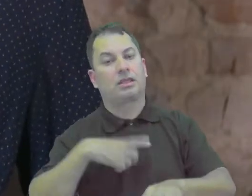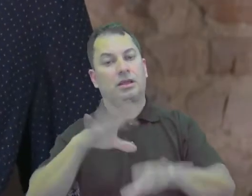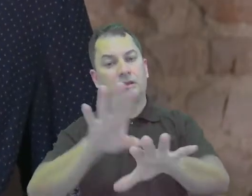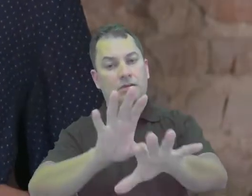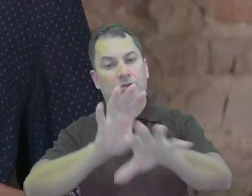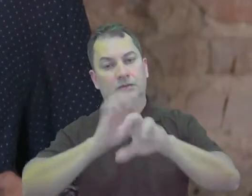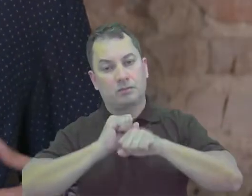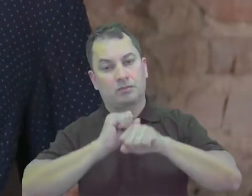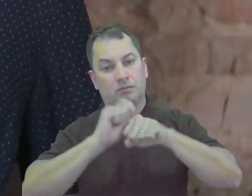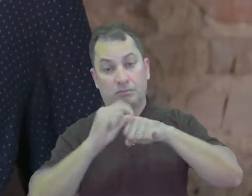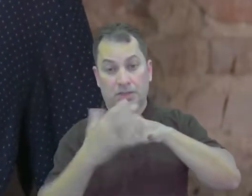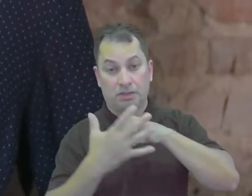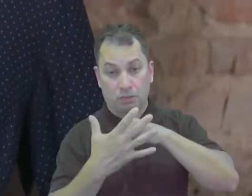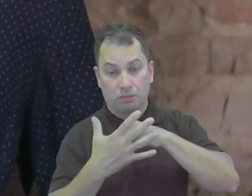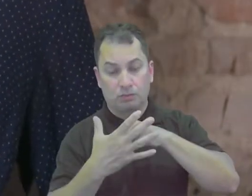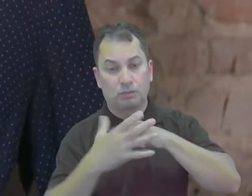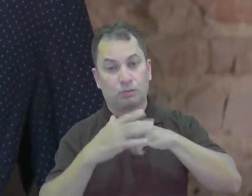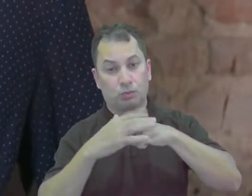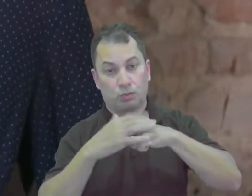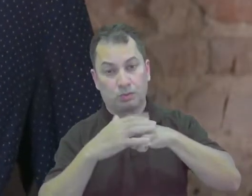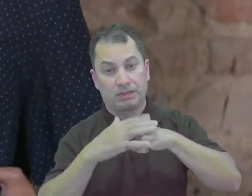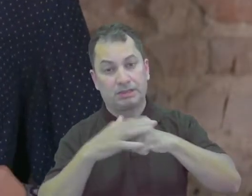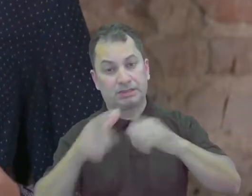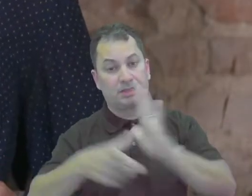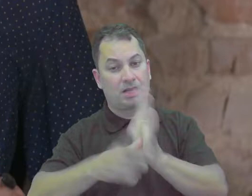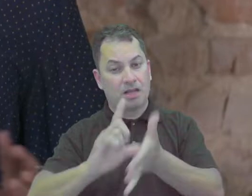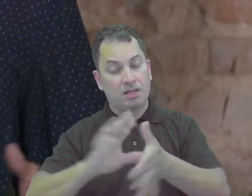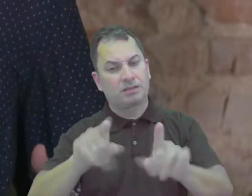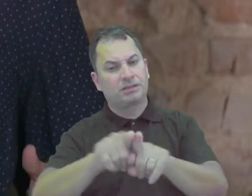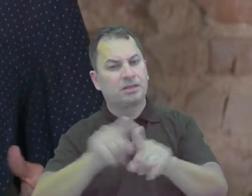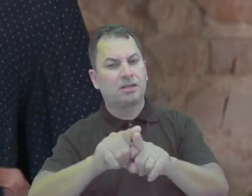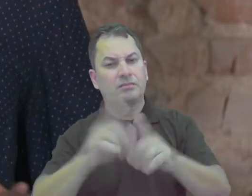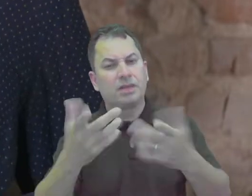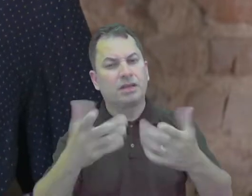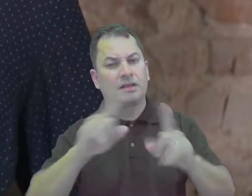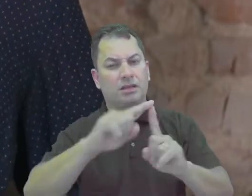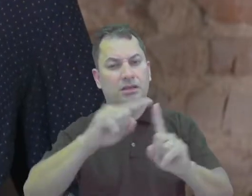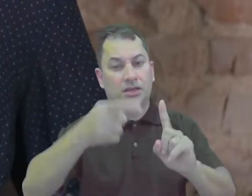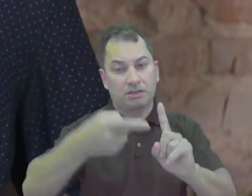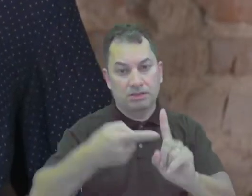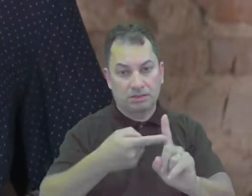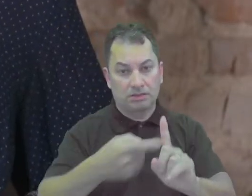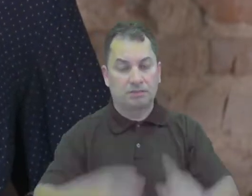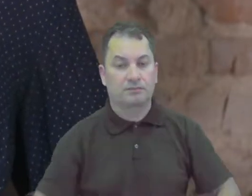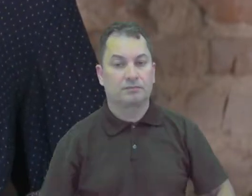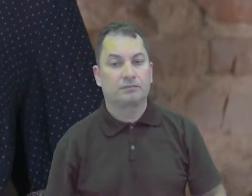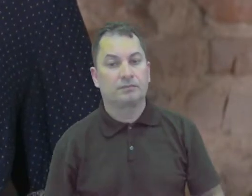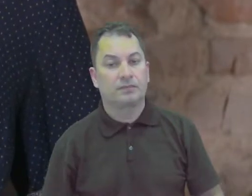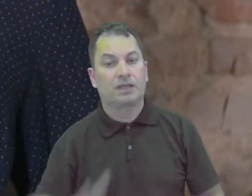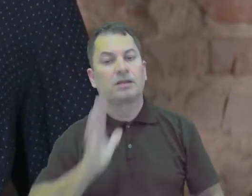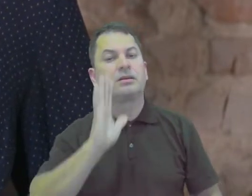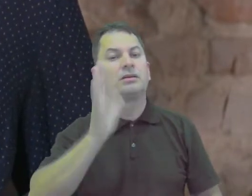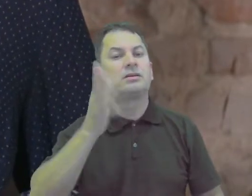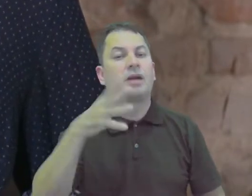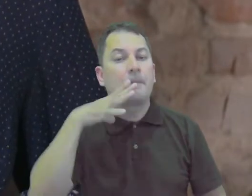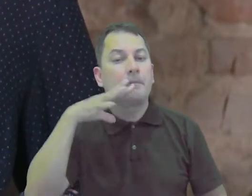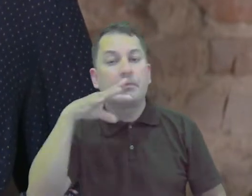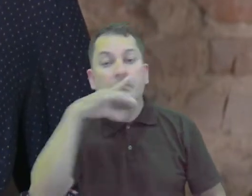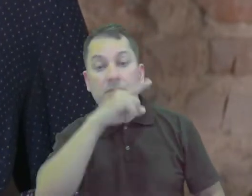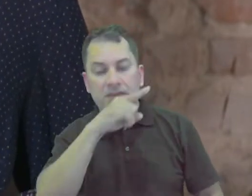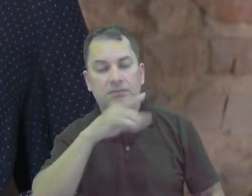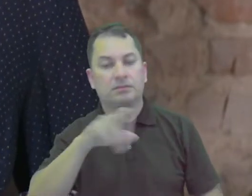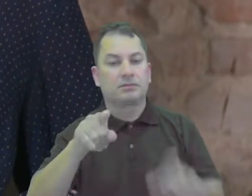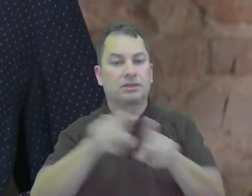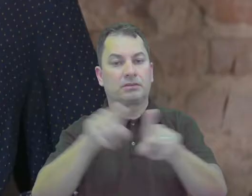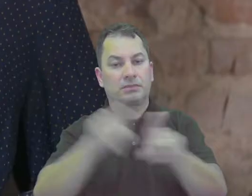pré-existente, né, e também as gestantes. A gente já percebeu que são vários os agravos que a gente